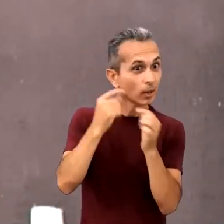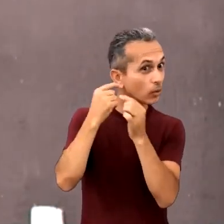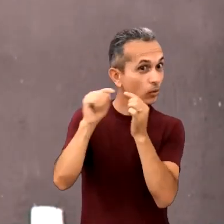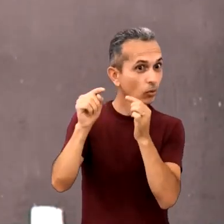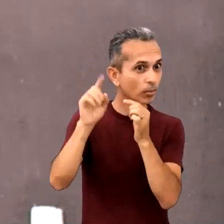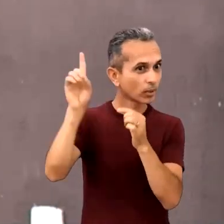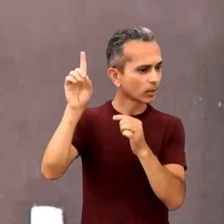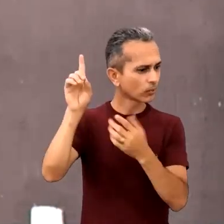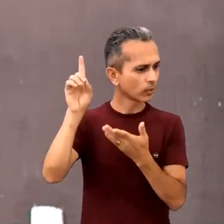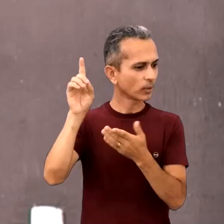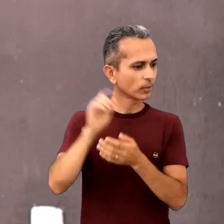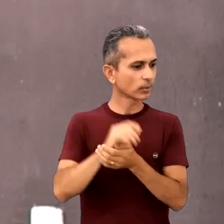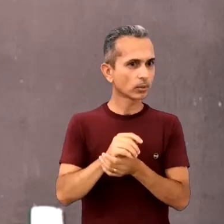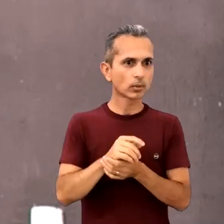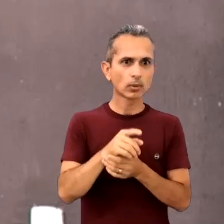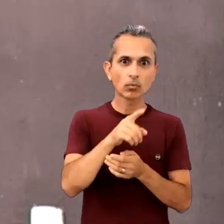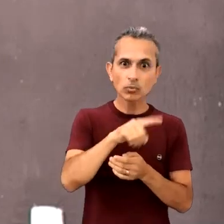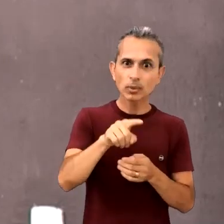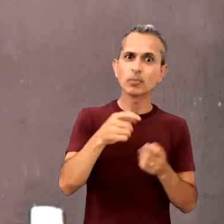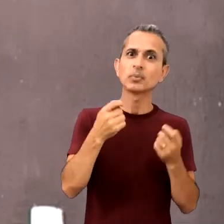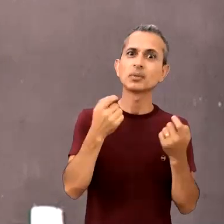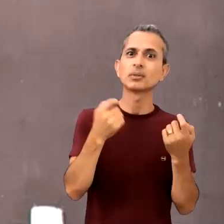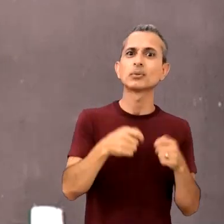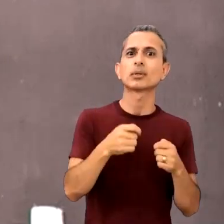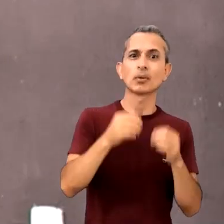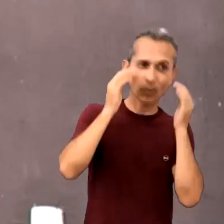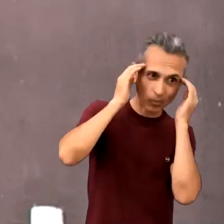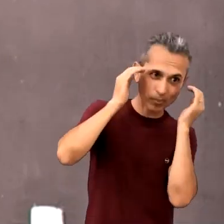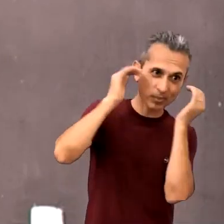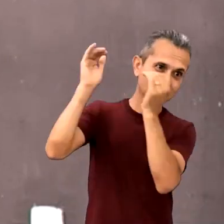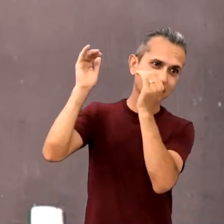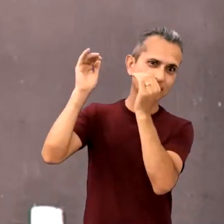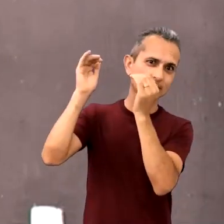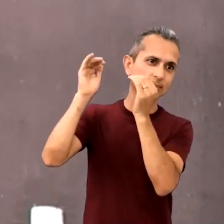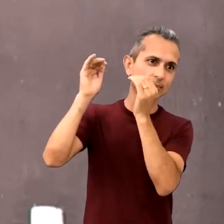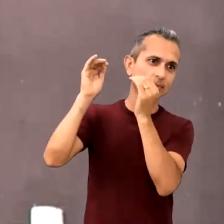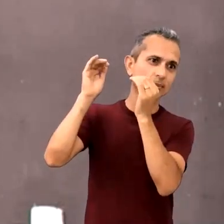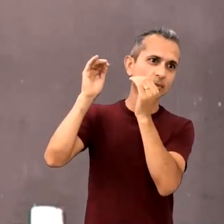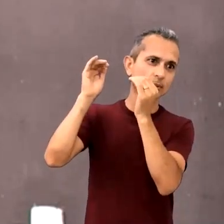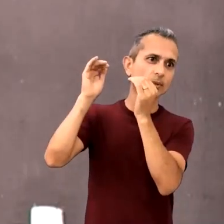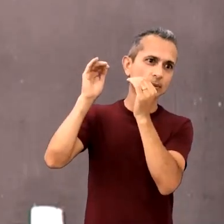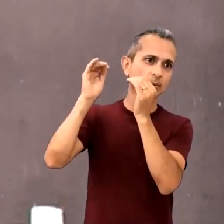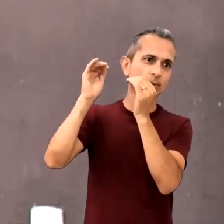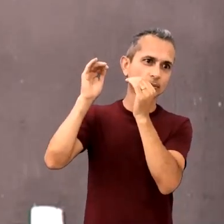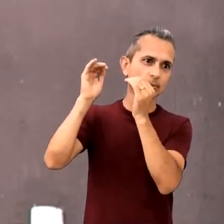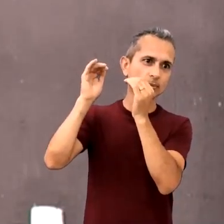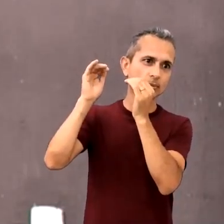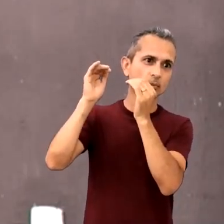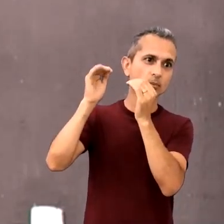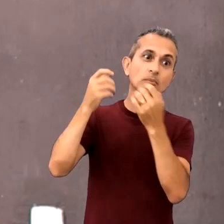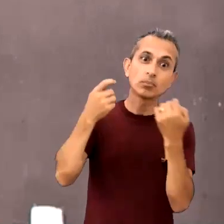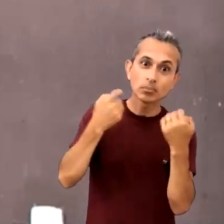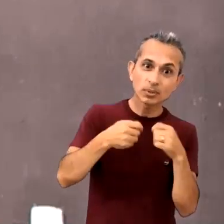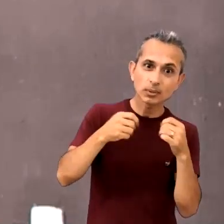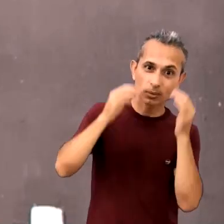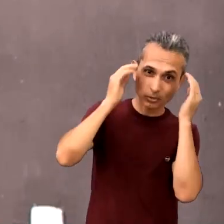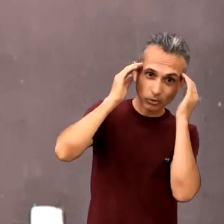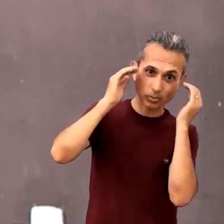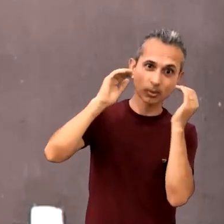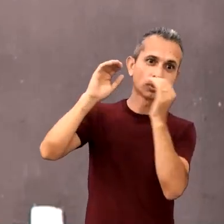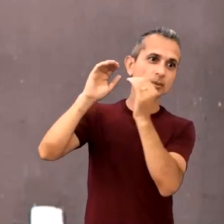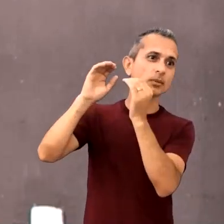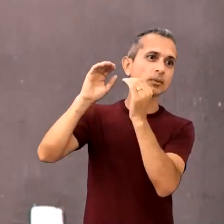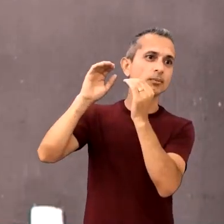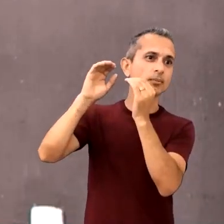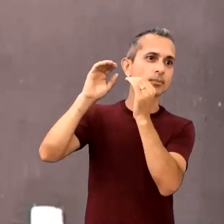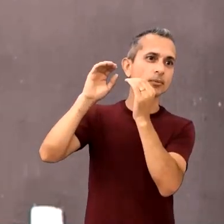amigo, pague o dano, se necessário for, mas se coloque debaixo da obediência a Deus, pois Ele